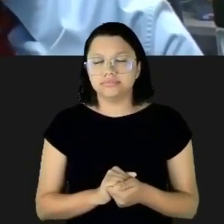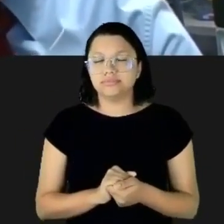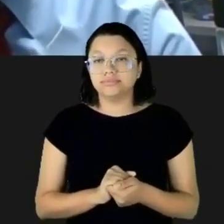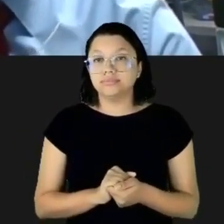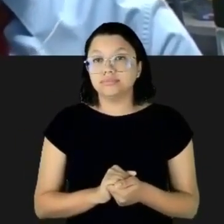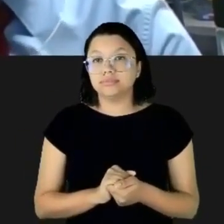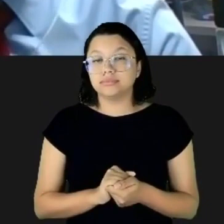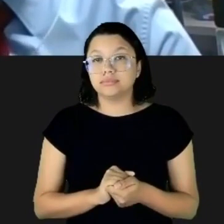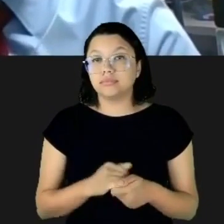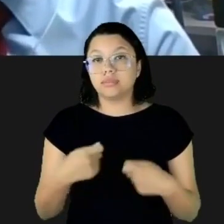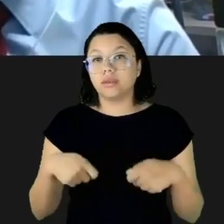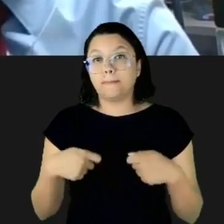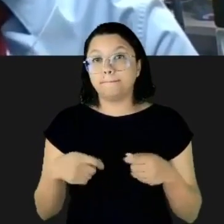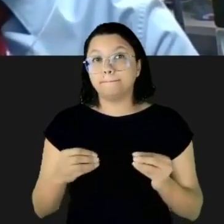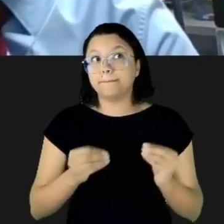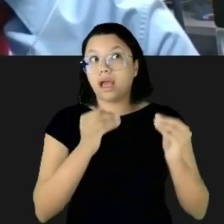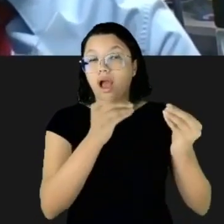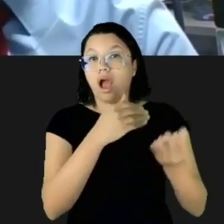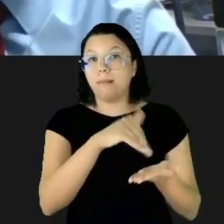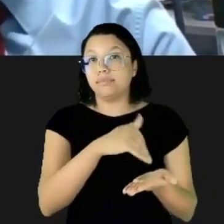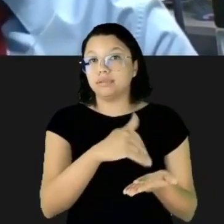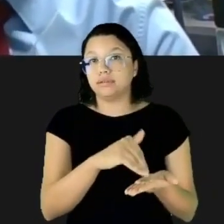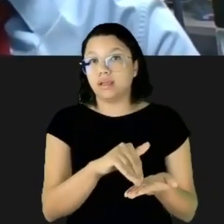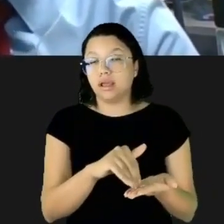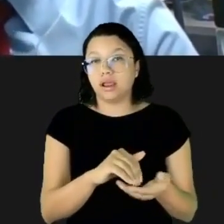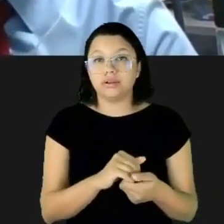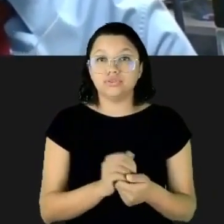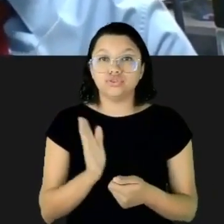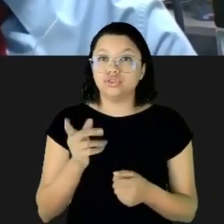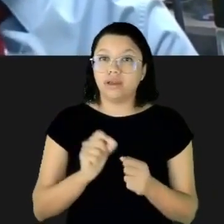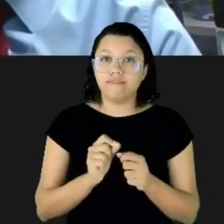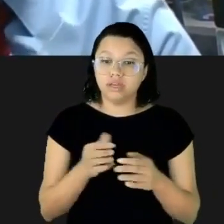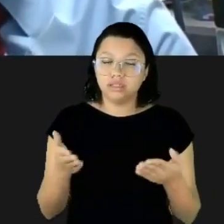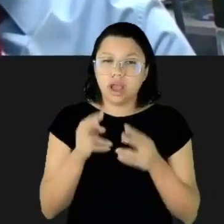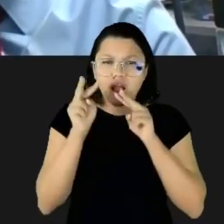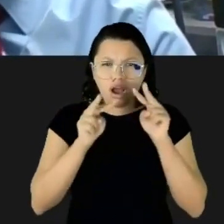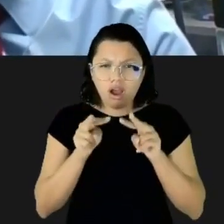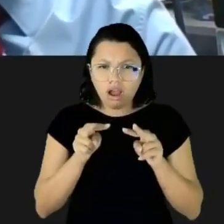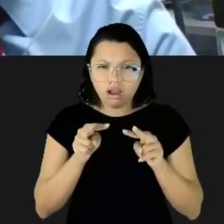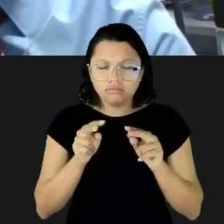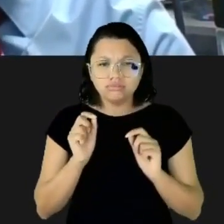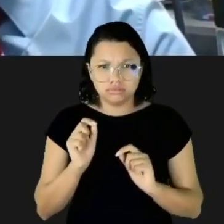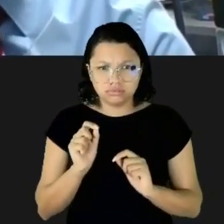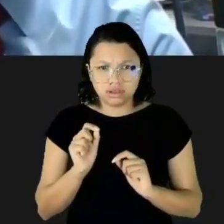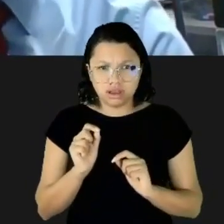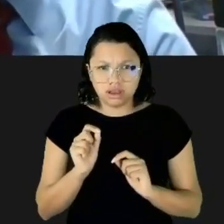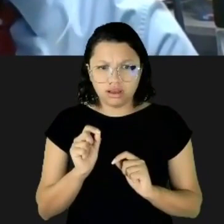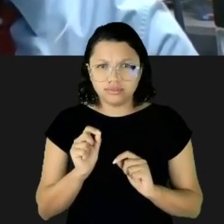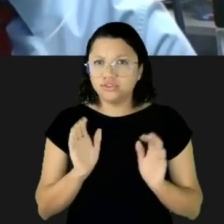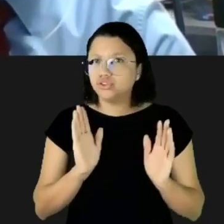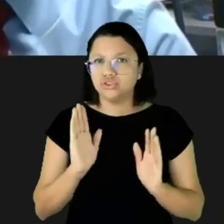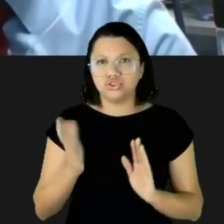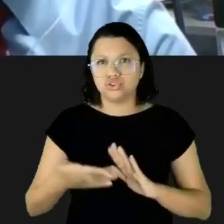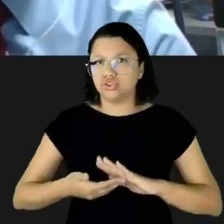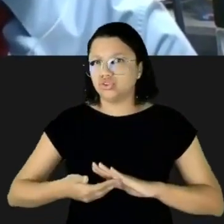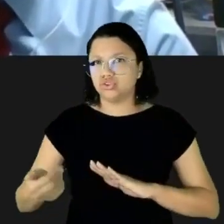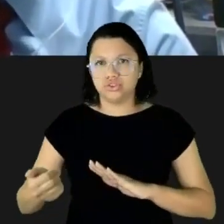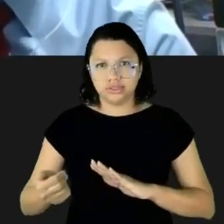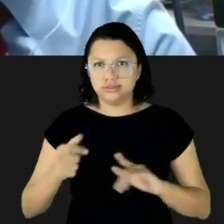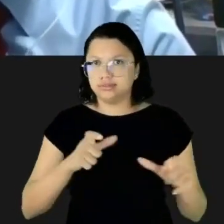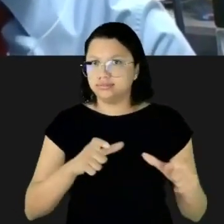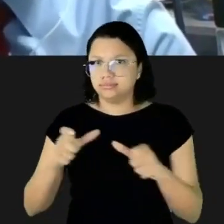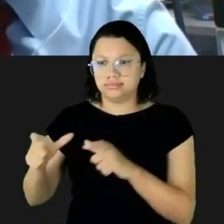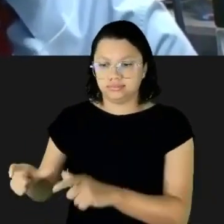não precisa passar para a secretaria já faz aqui olhou o que é já tira